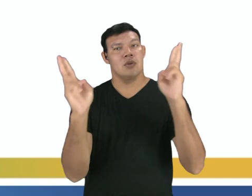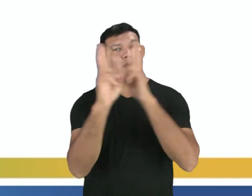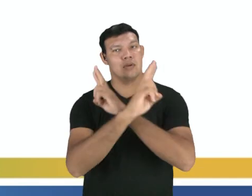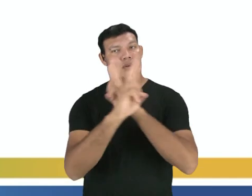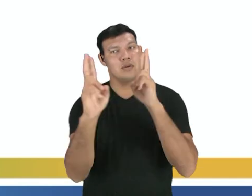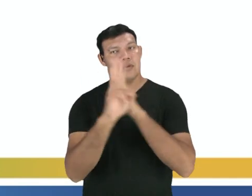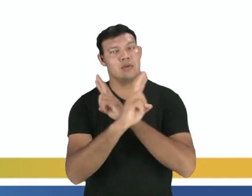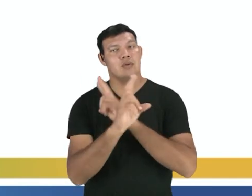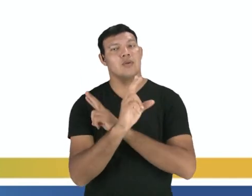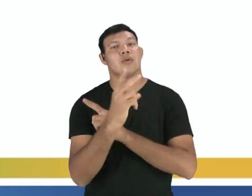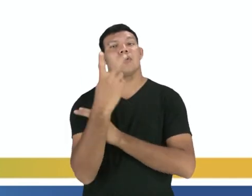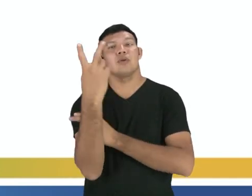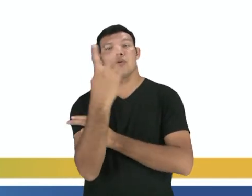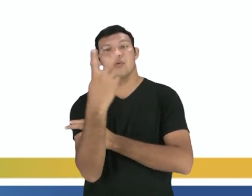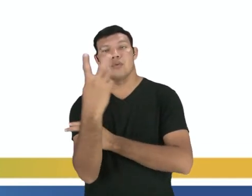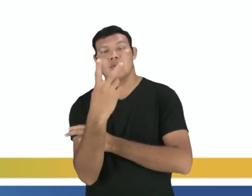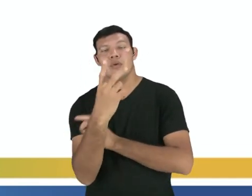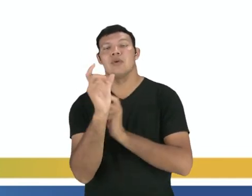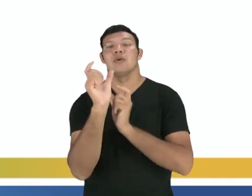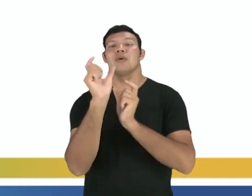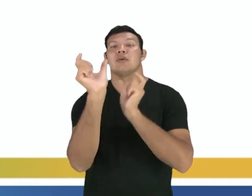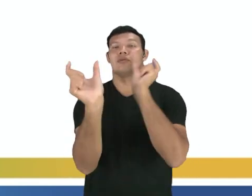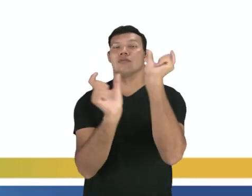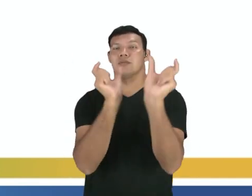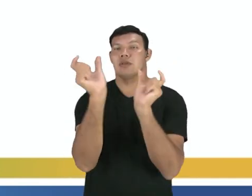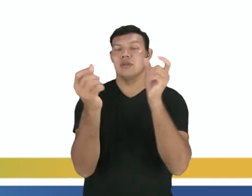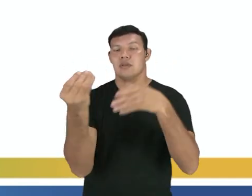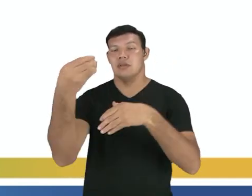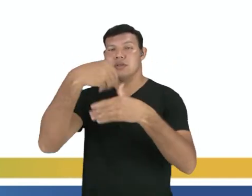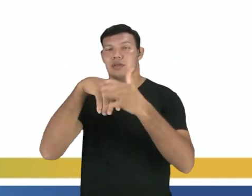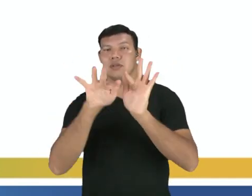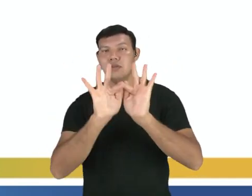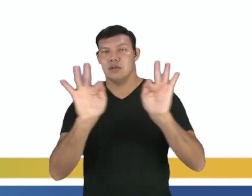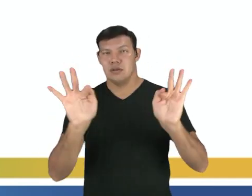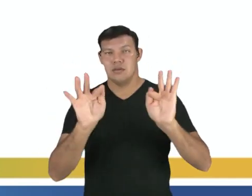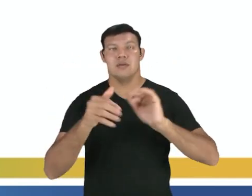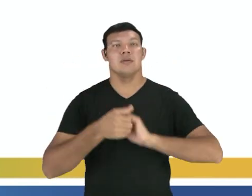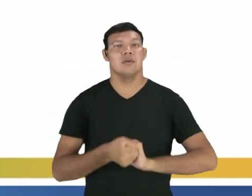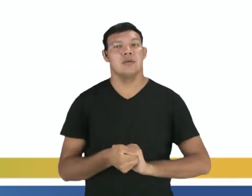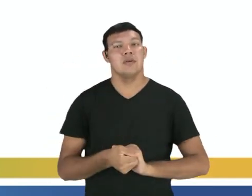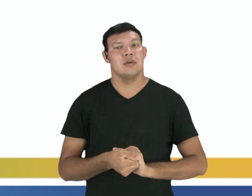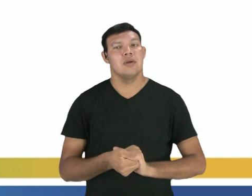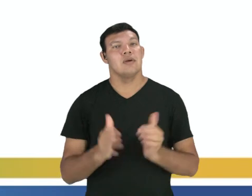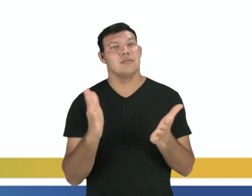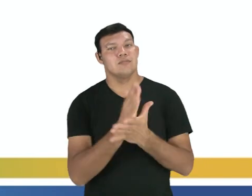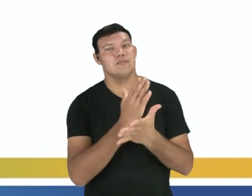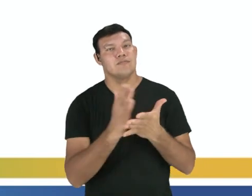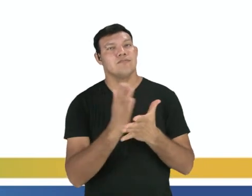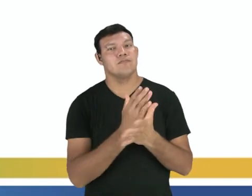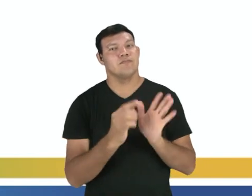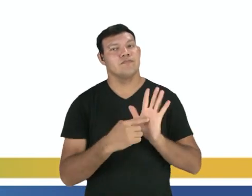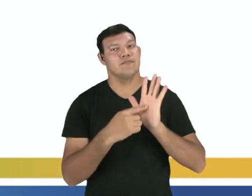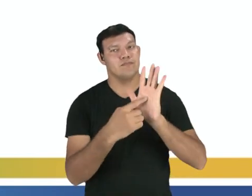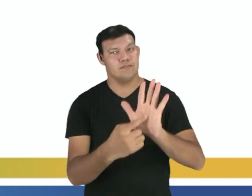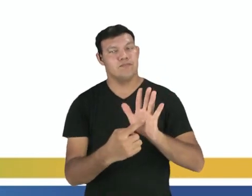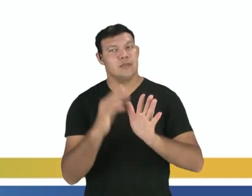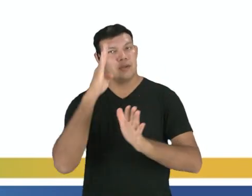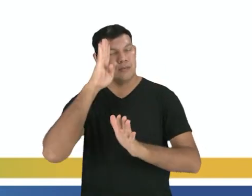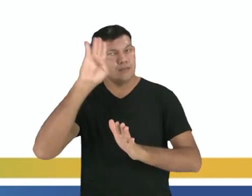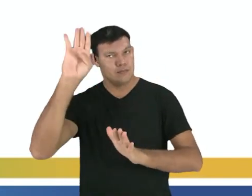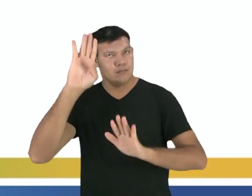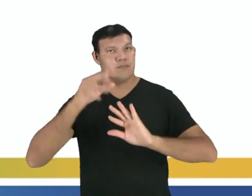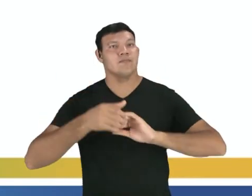relacionar dois ou mais termos dentro de uma frase dentro de uma oração isso que eu trouxe hoje para nossa aula são algumas das